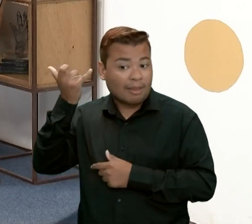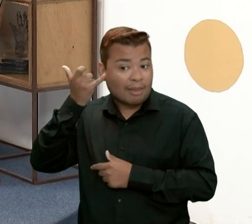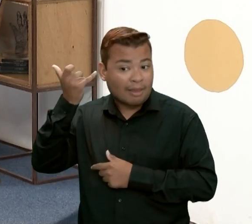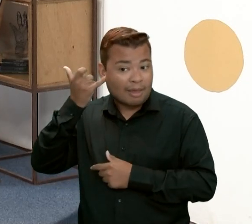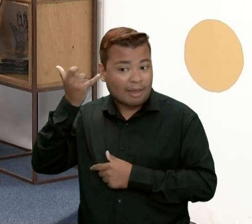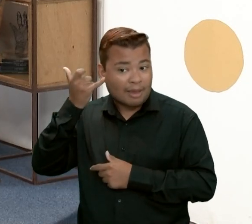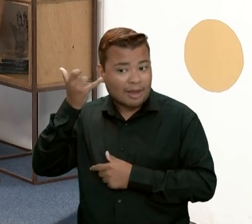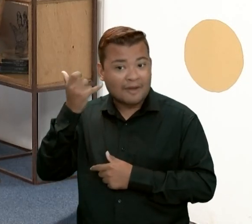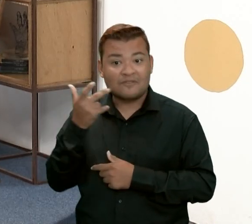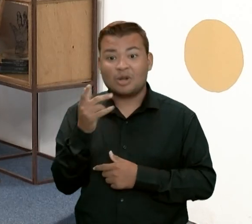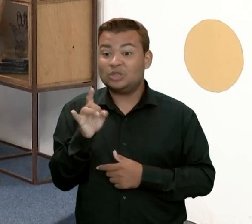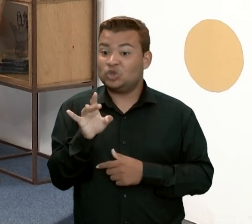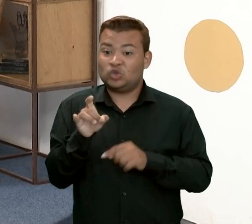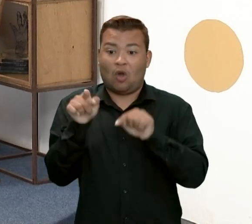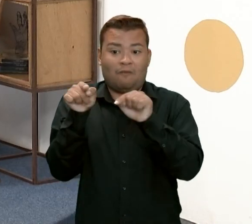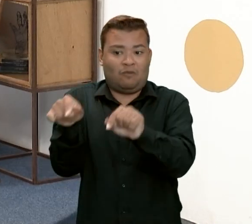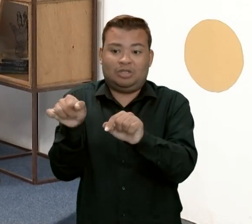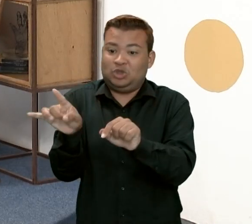Só você.